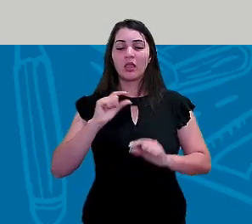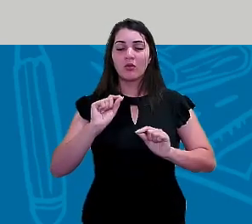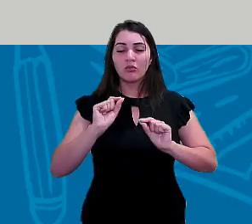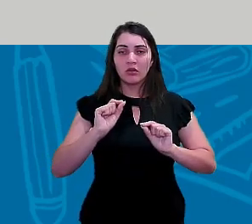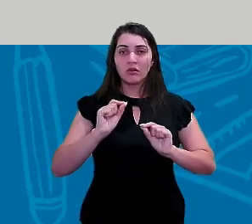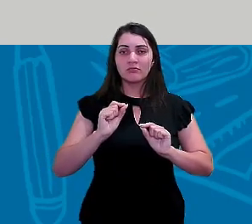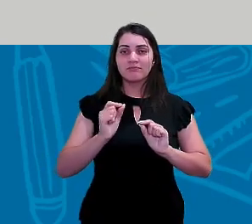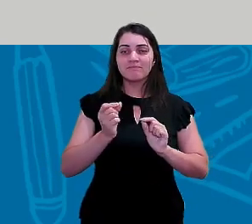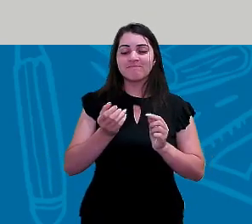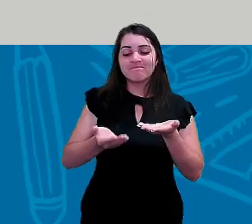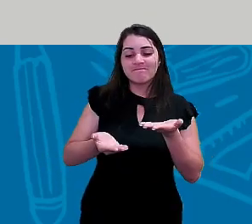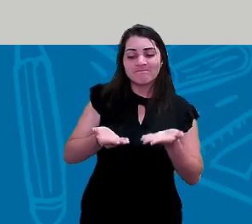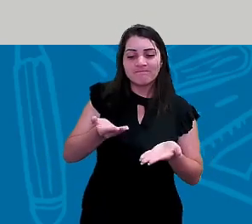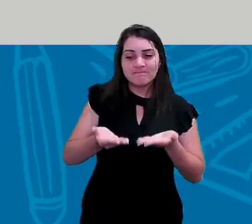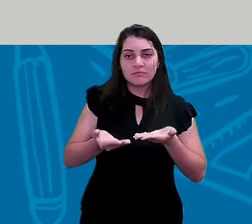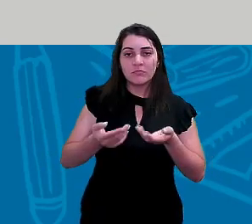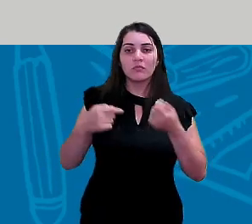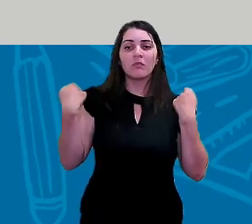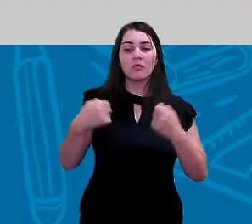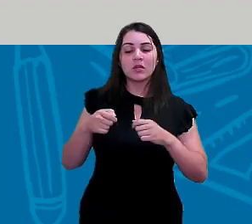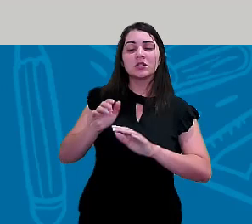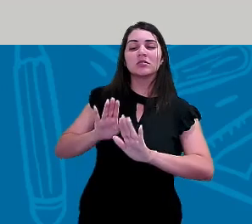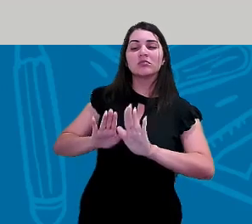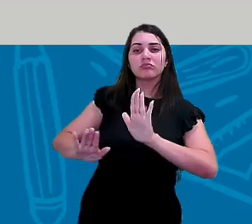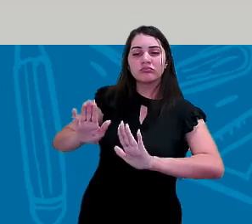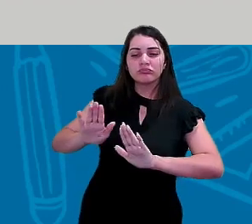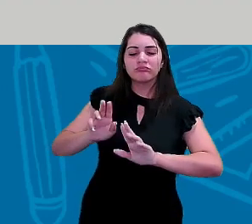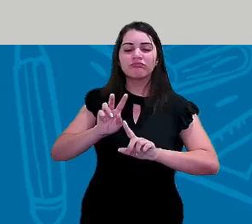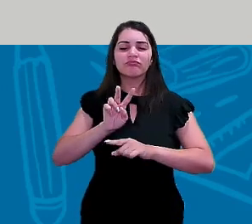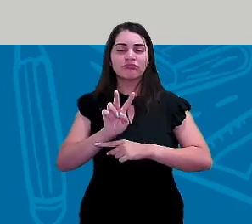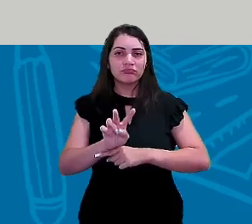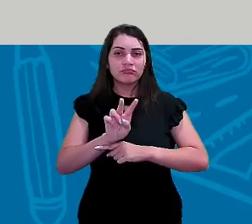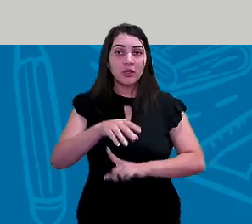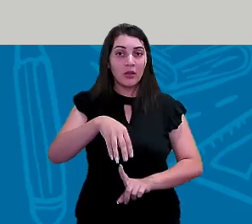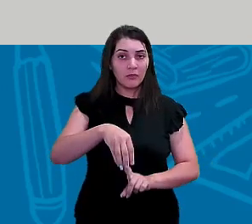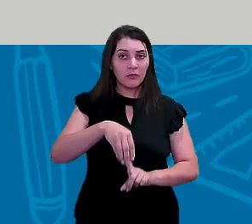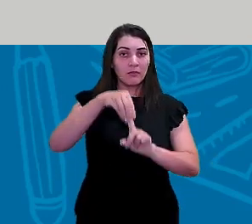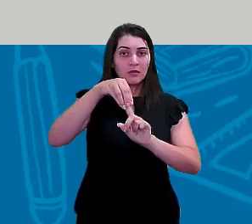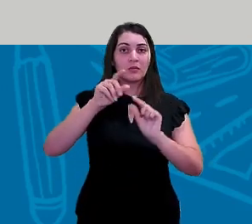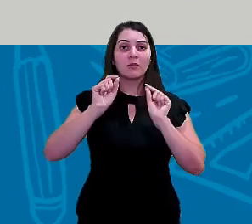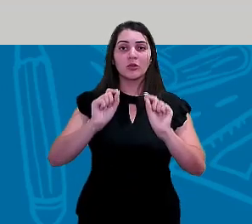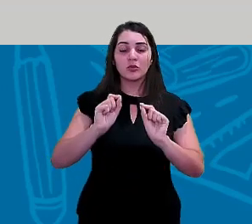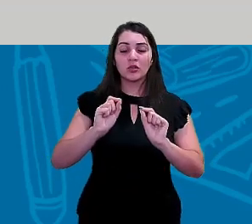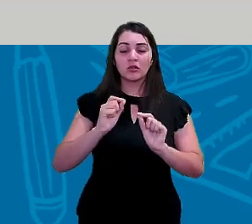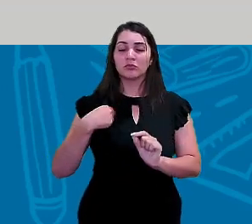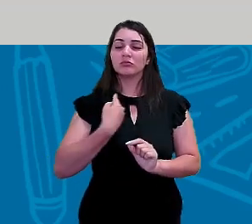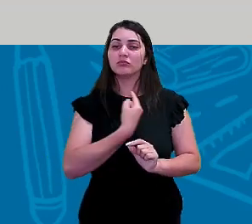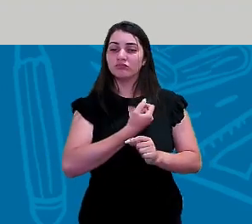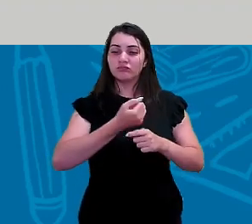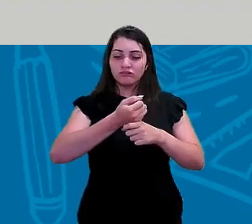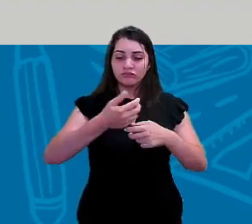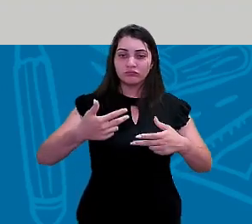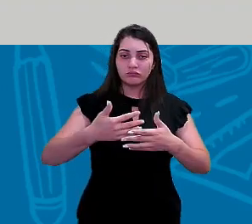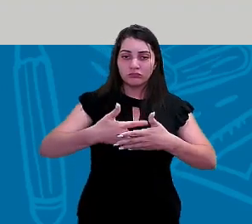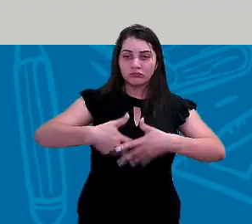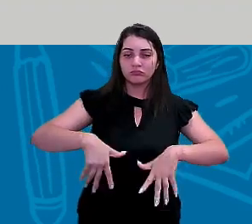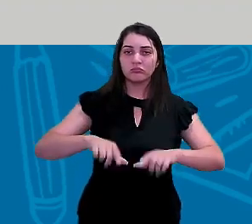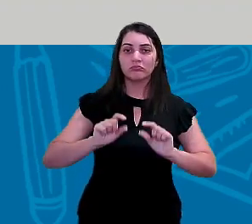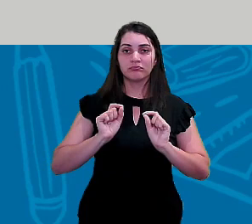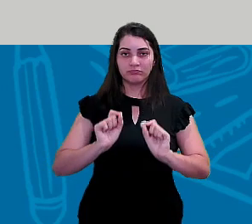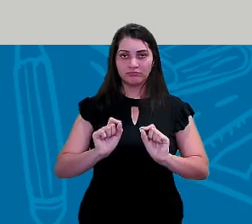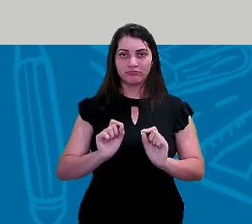medir. A gente tem que conservar e tem que preservar, principalmente, os nossos recursos naturais. Tá bom?